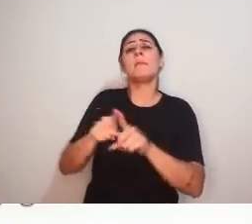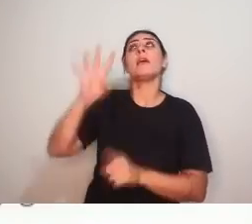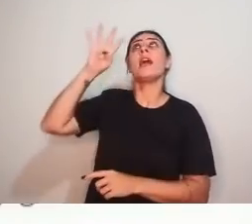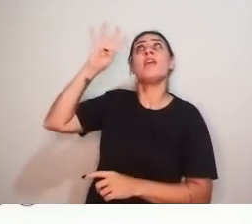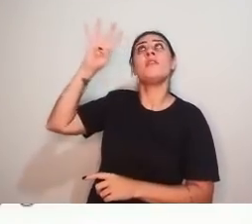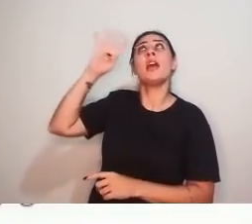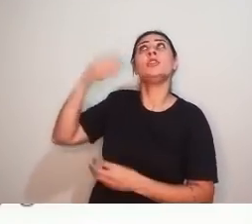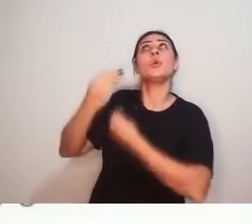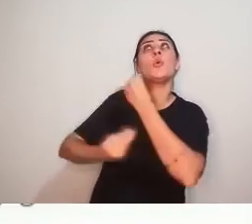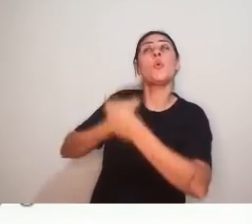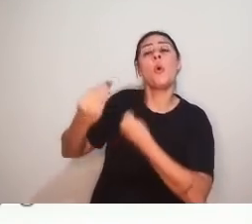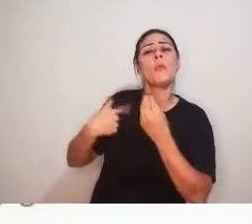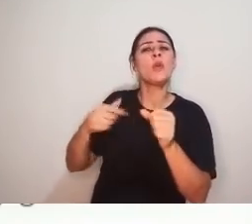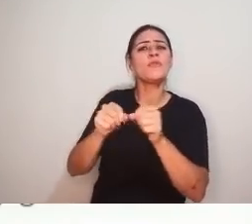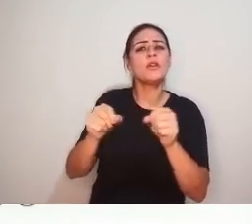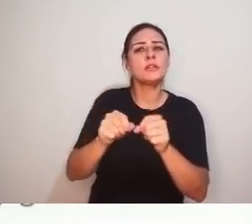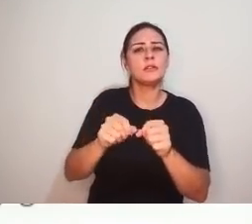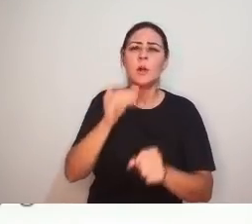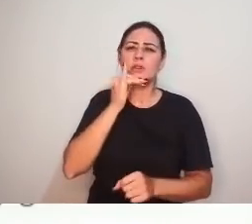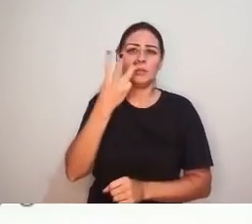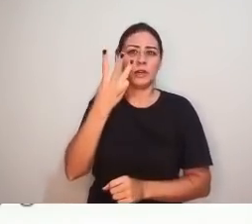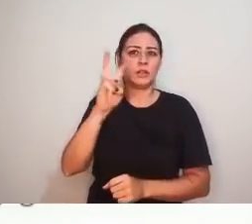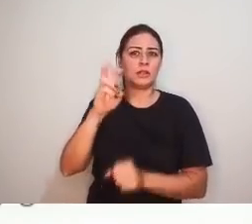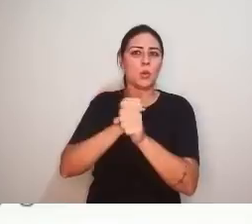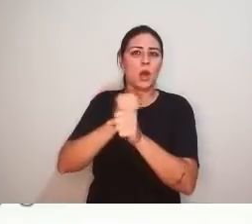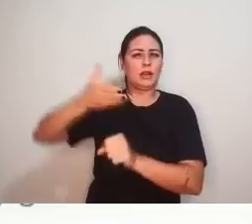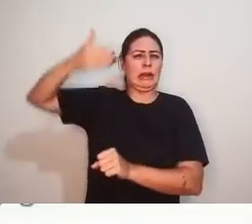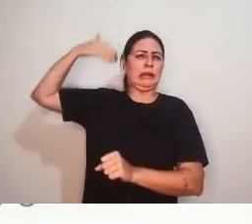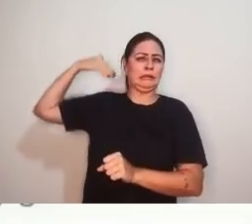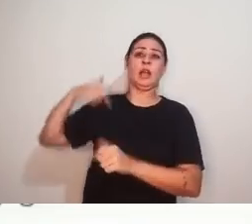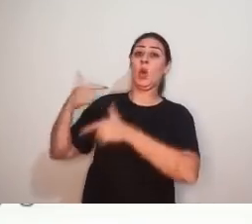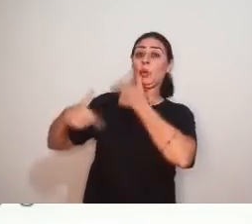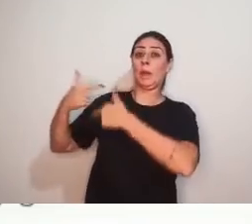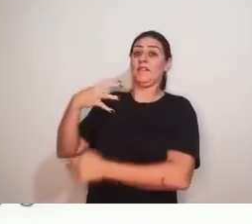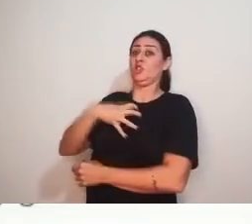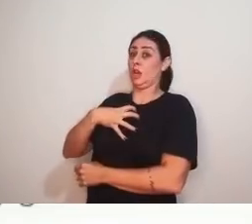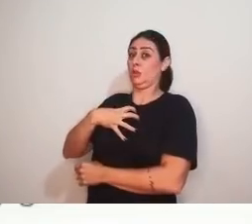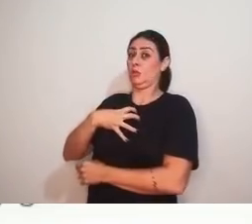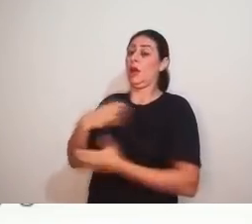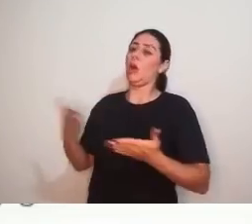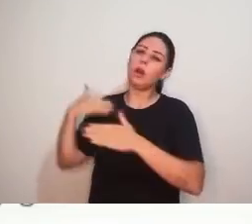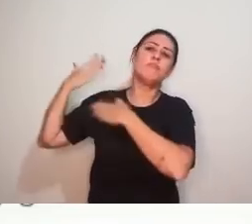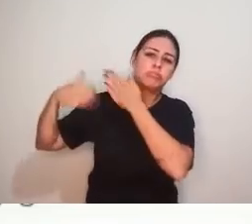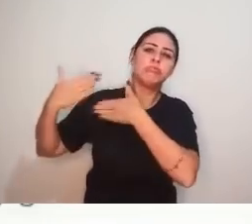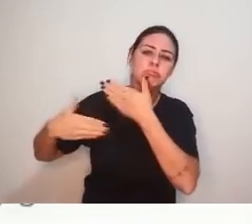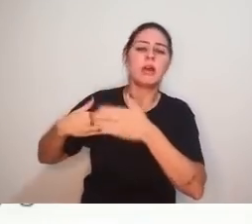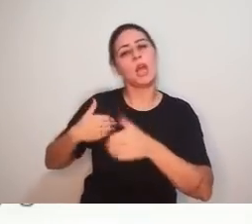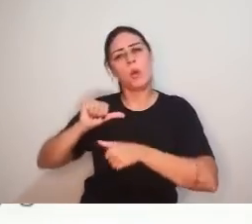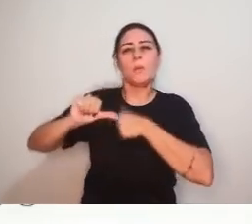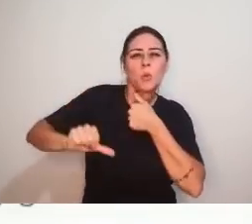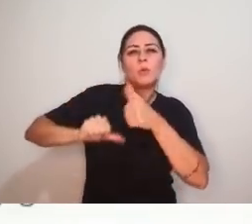próprias práticas docentes. Né? Eu hoje não trabalho como eu trabalhava 35 anos atrás. Eu mudei